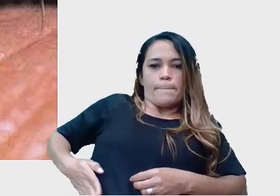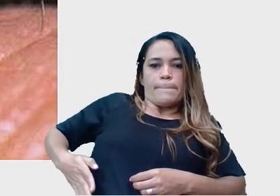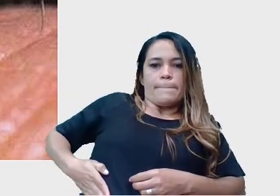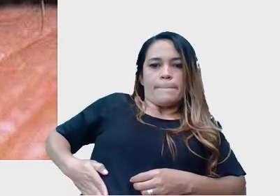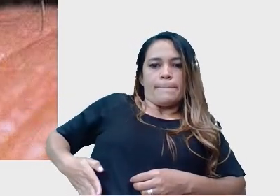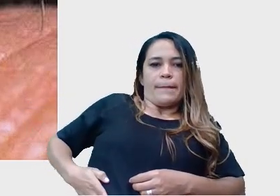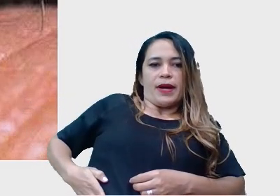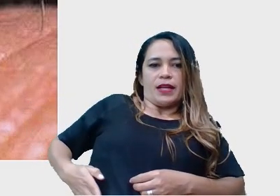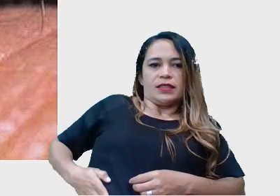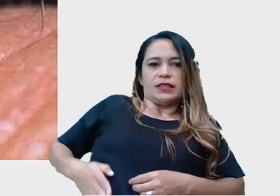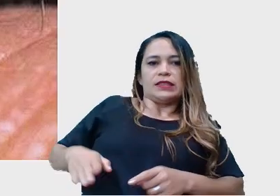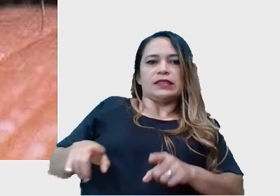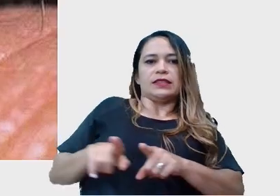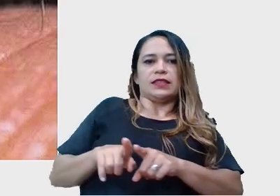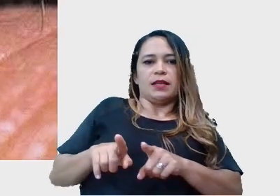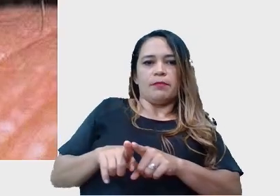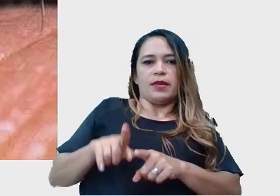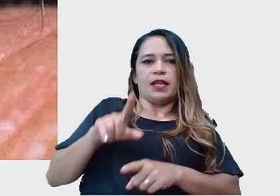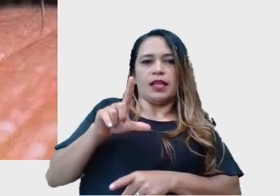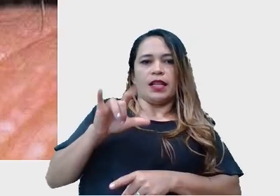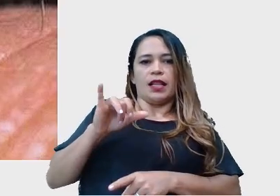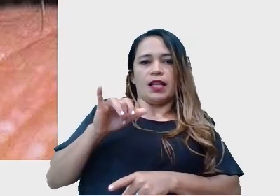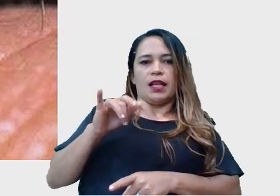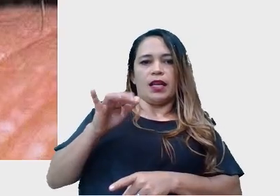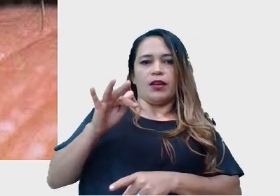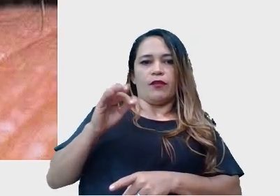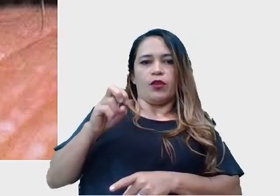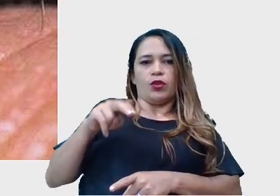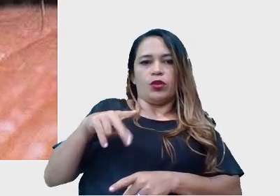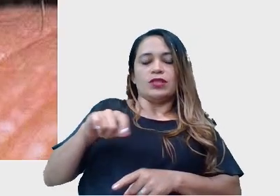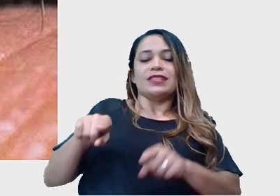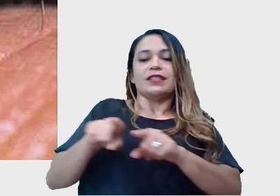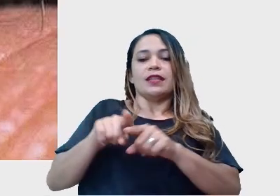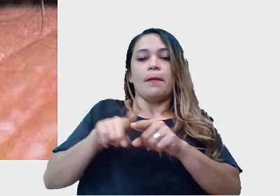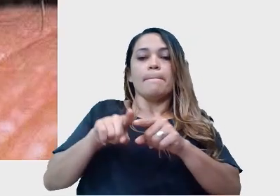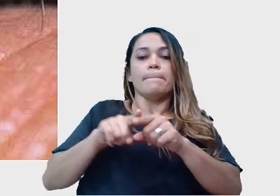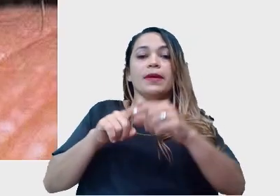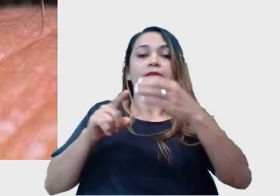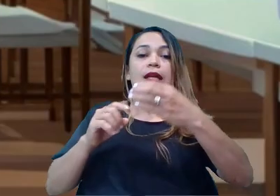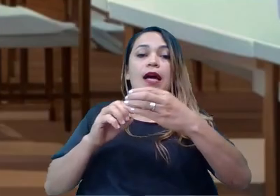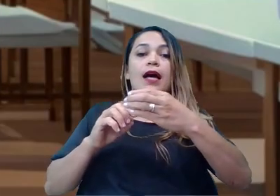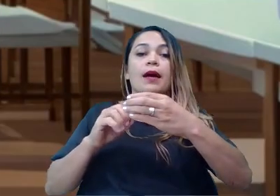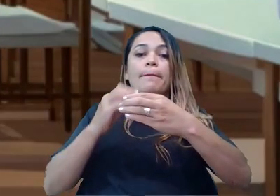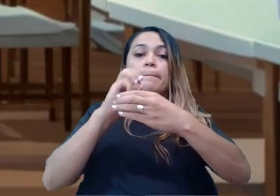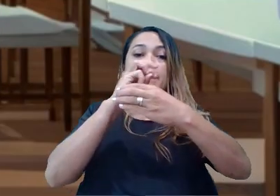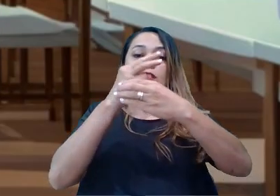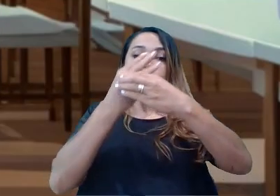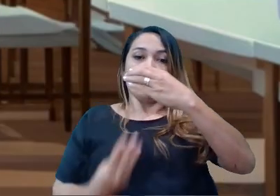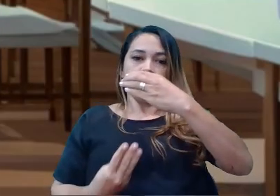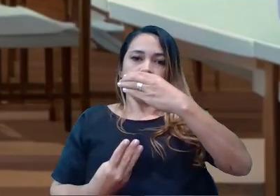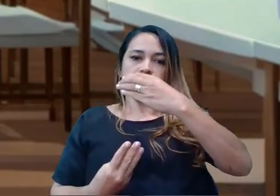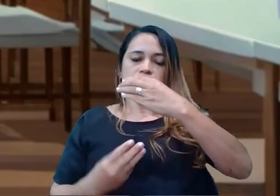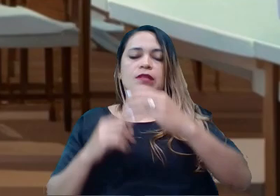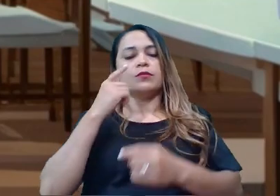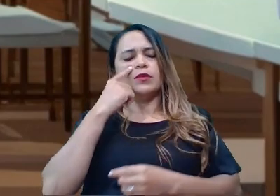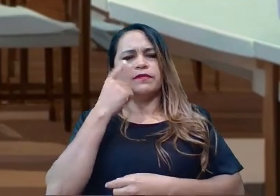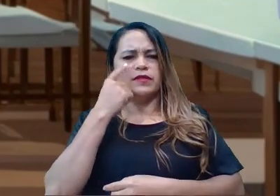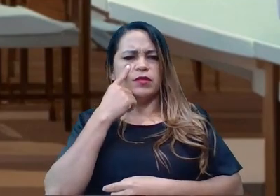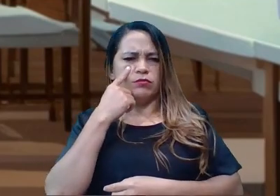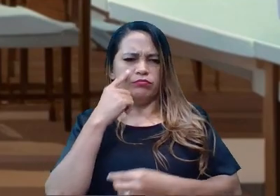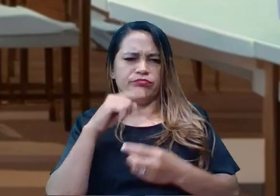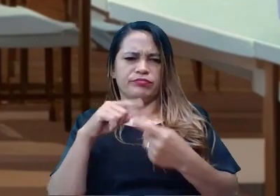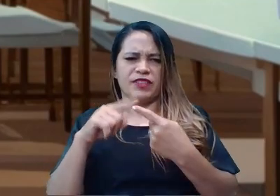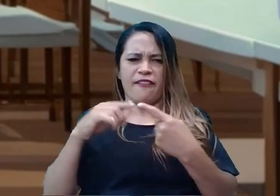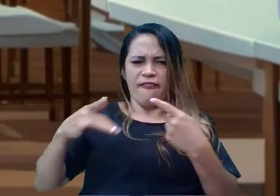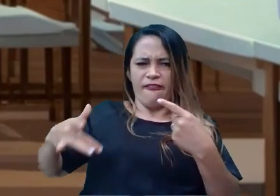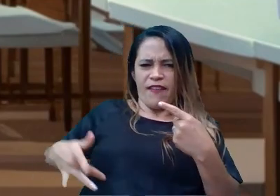nos linfonodos ou então na medula óssea. Volta aqui para mim um pouquinho, vamos entender um pouquinho desses órgãos.